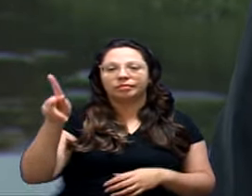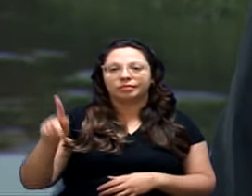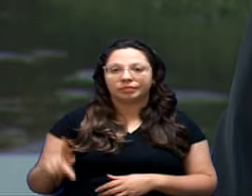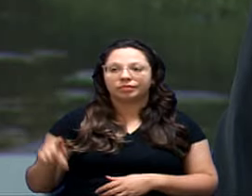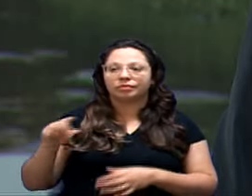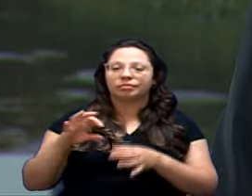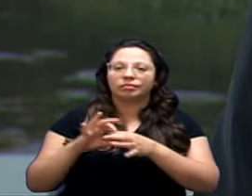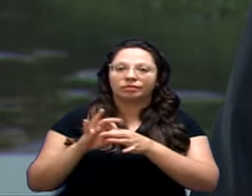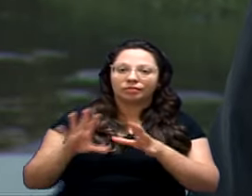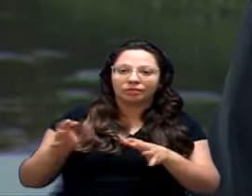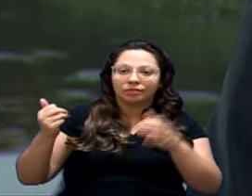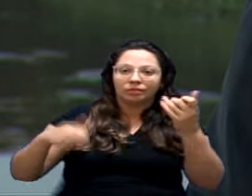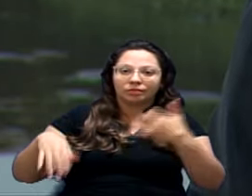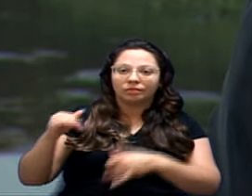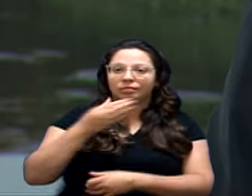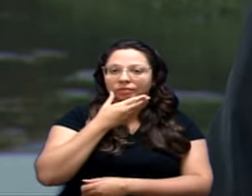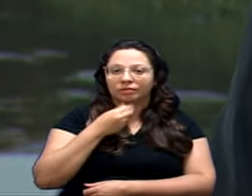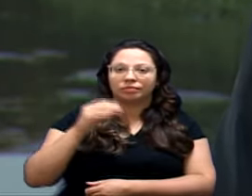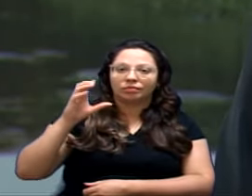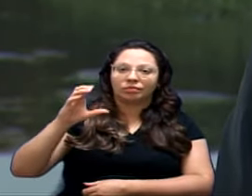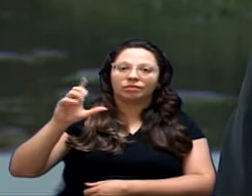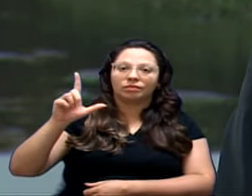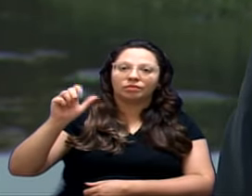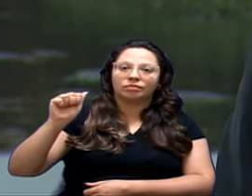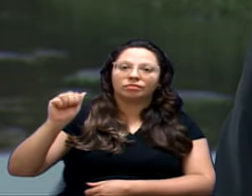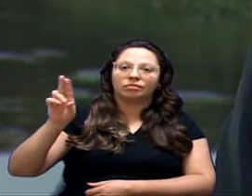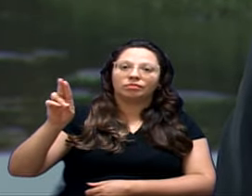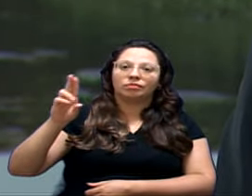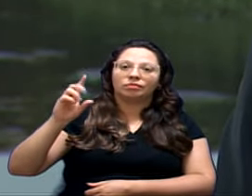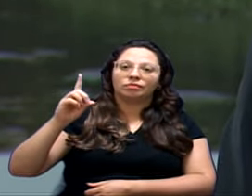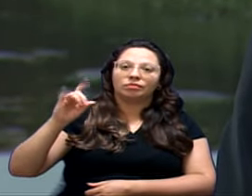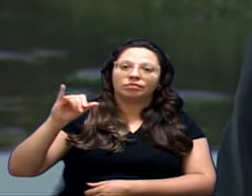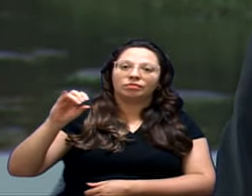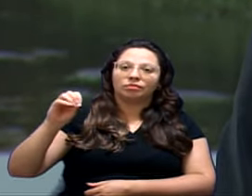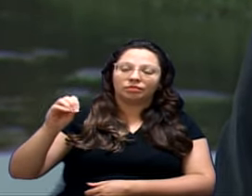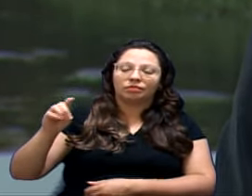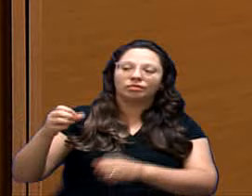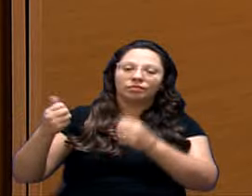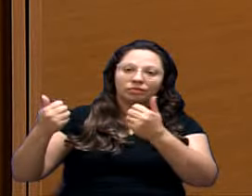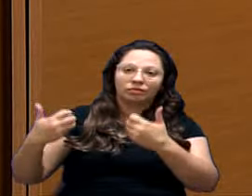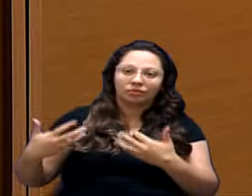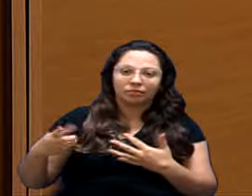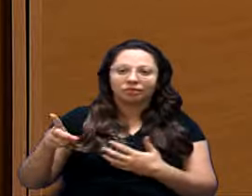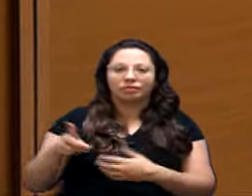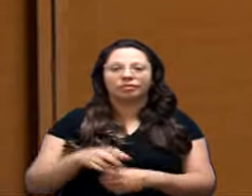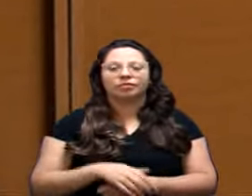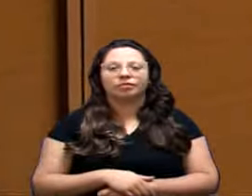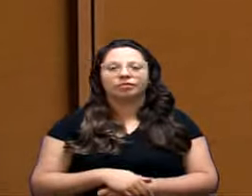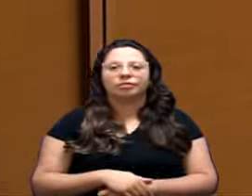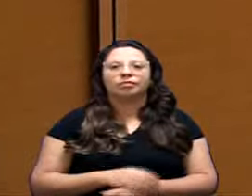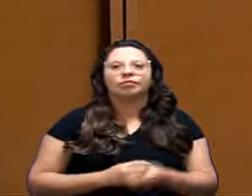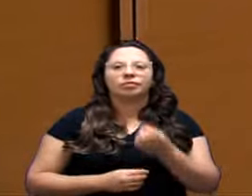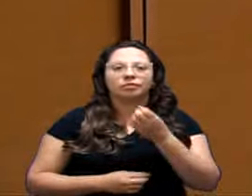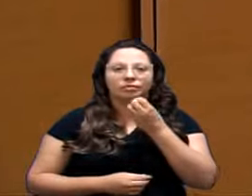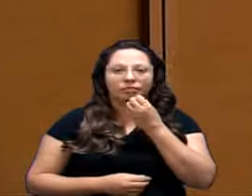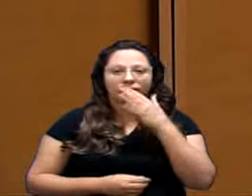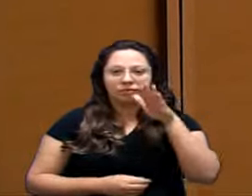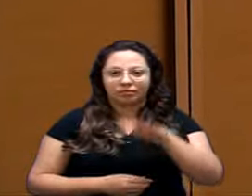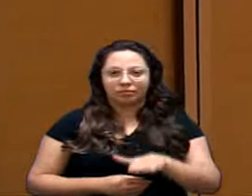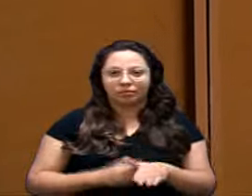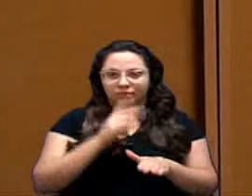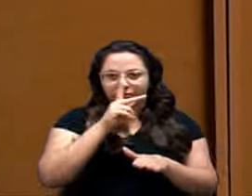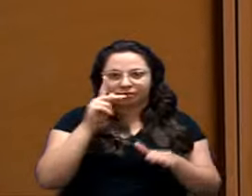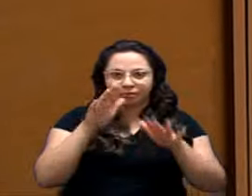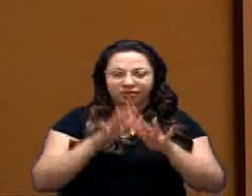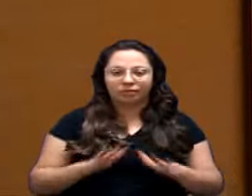pública Vereador Cláudio Sorocaba que a partir de agora condu os trabalhos dessa audiência Boa tarde a todos obrigado